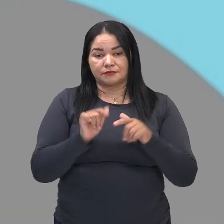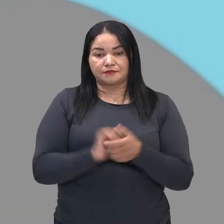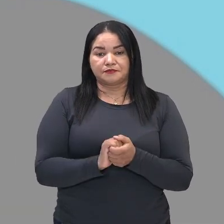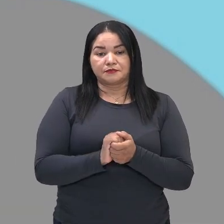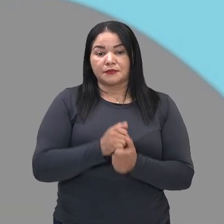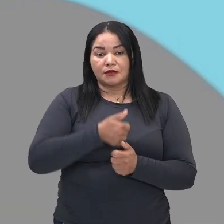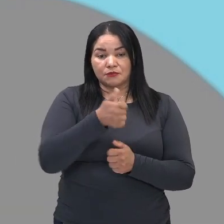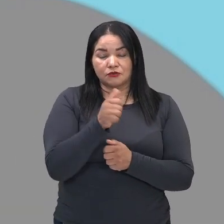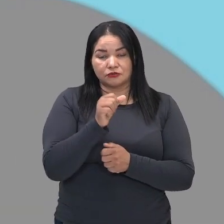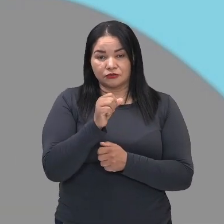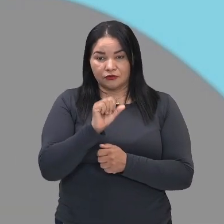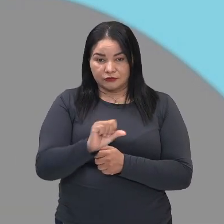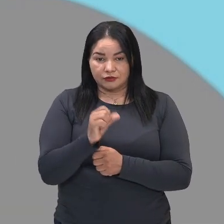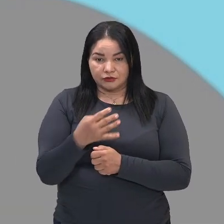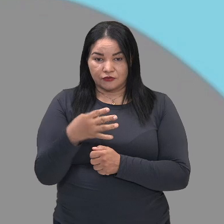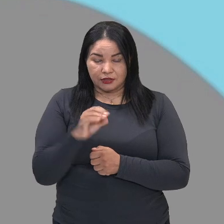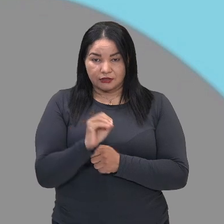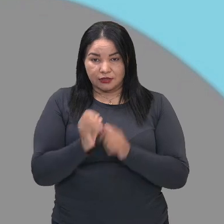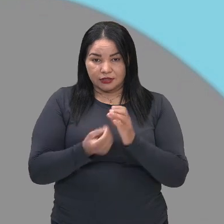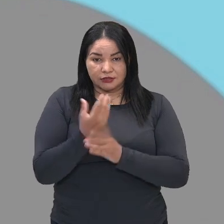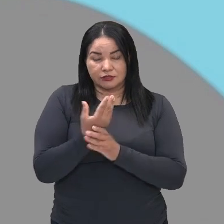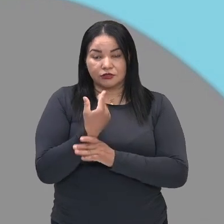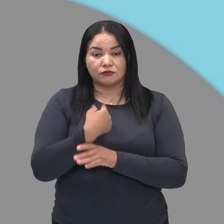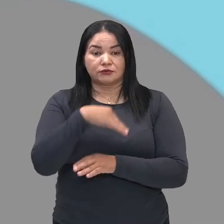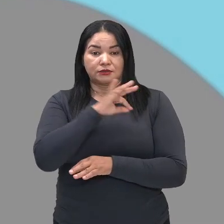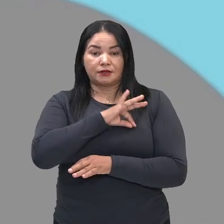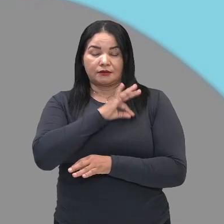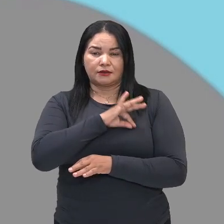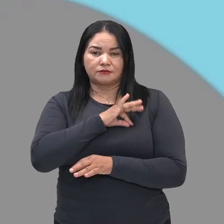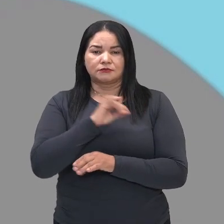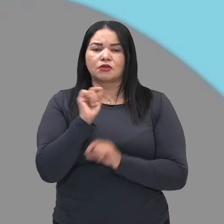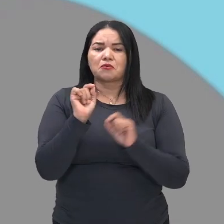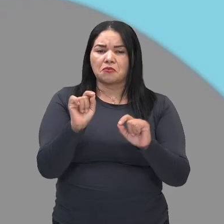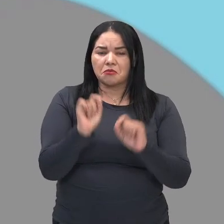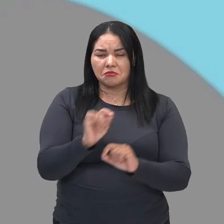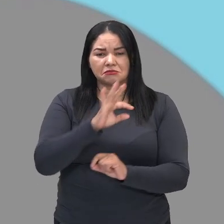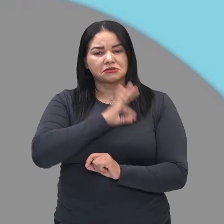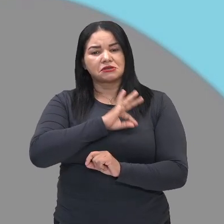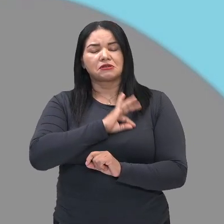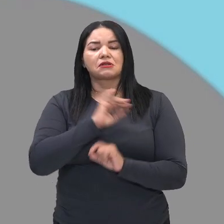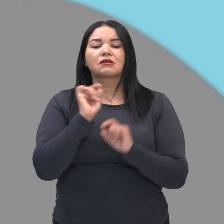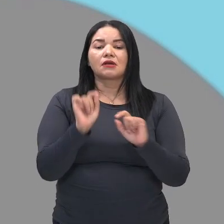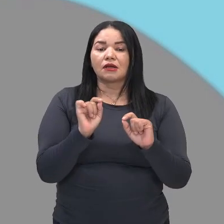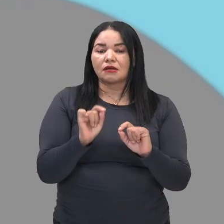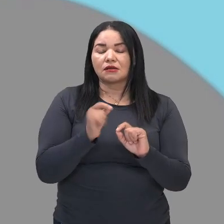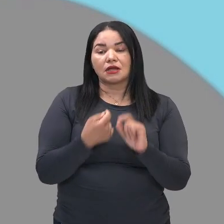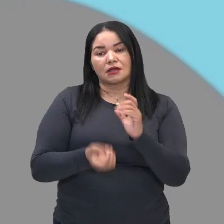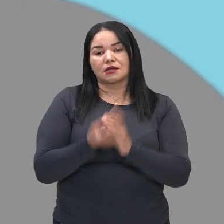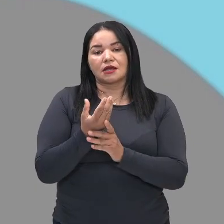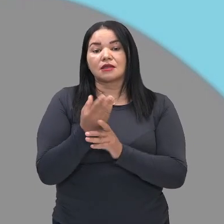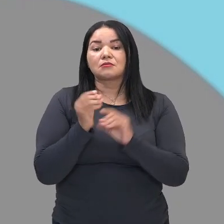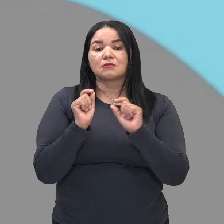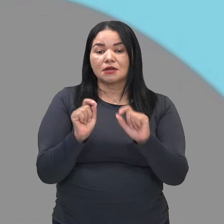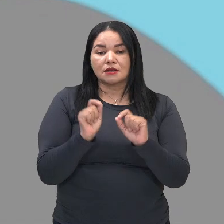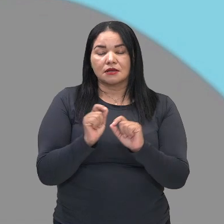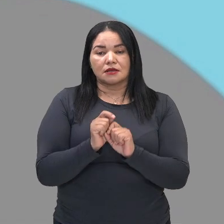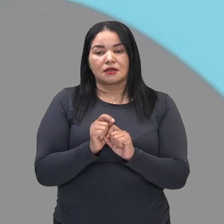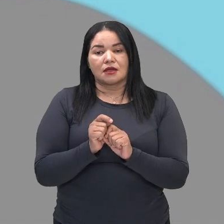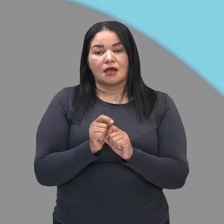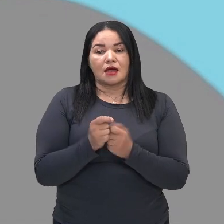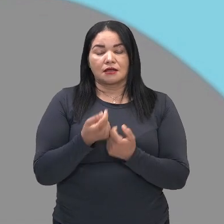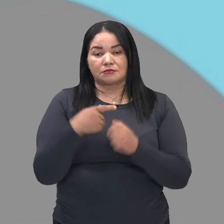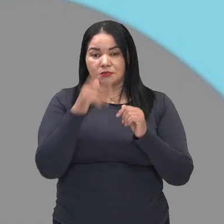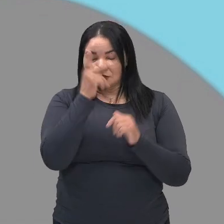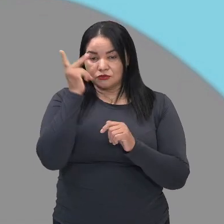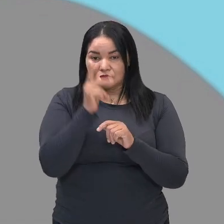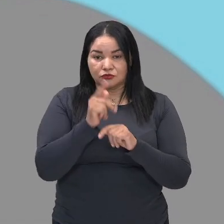a criação do salário mínimo. O que seria o salário mínimo? Foi criado para assegurar o sustento